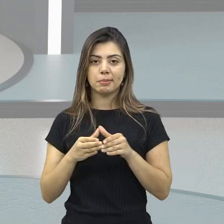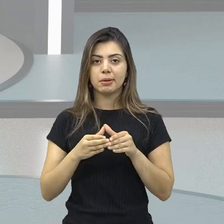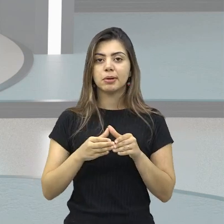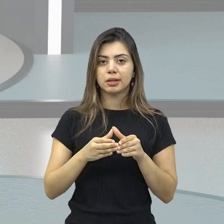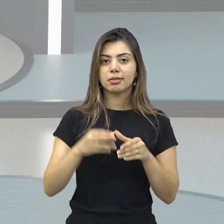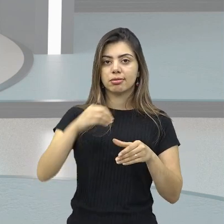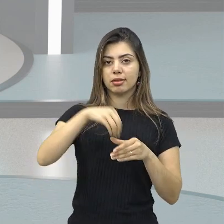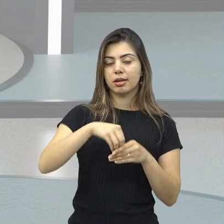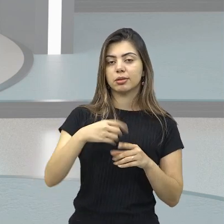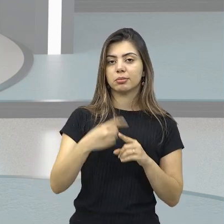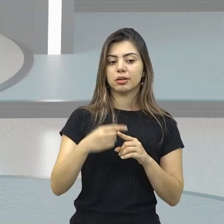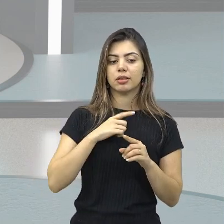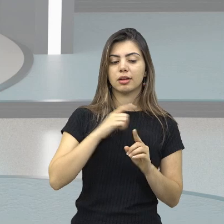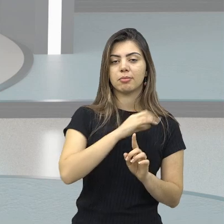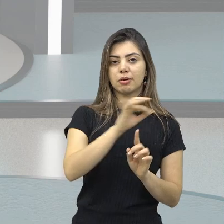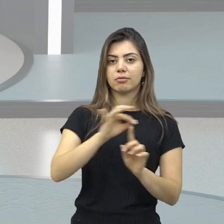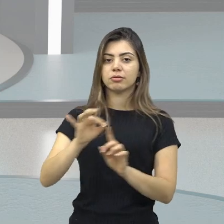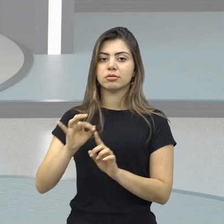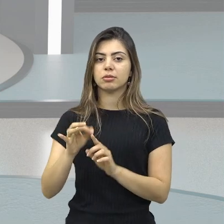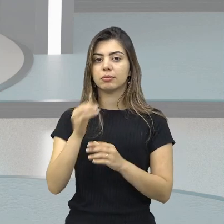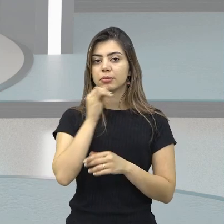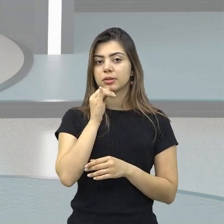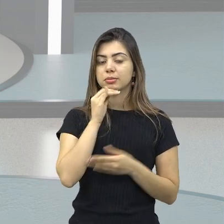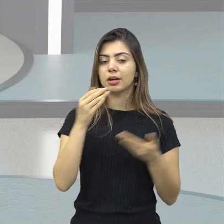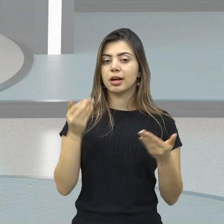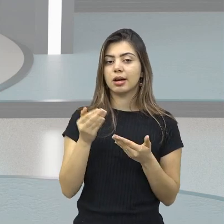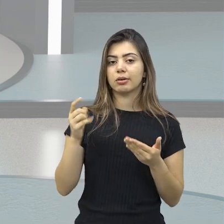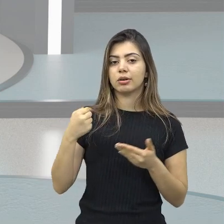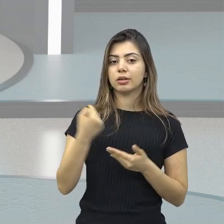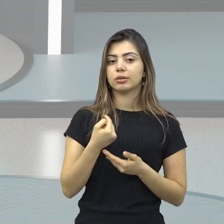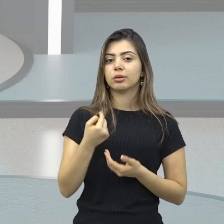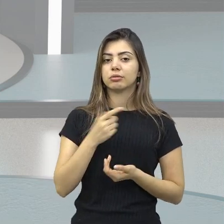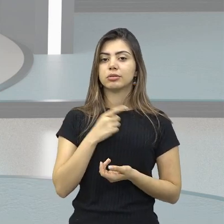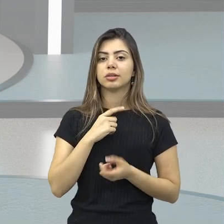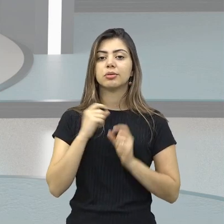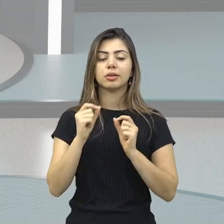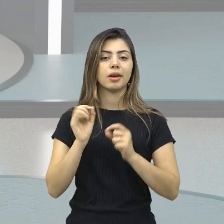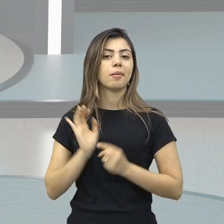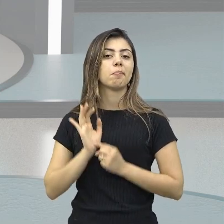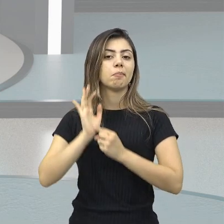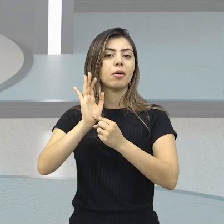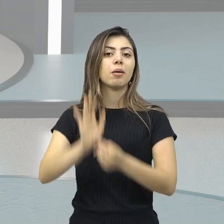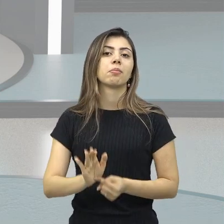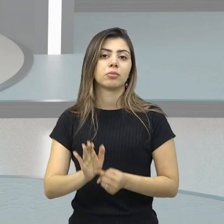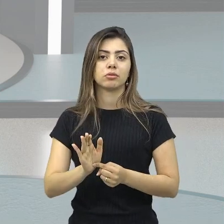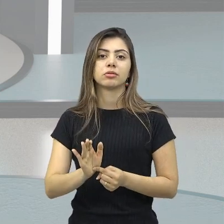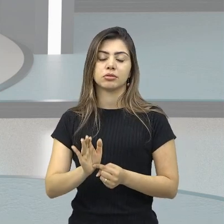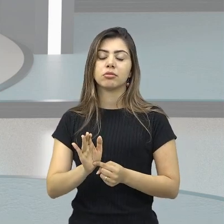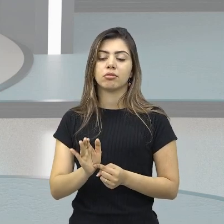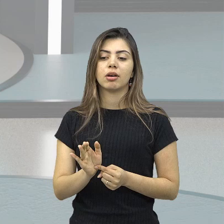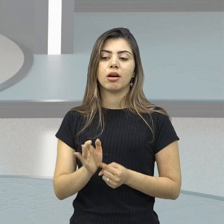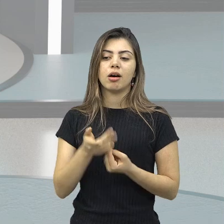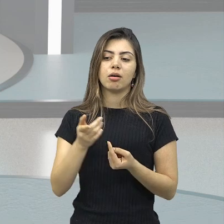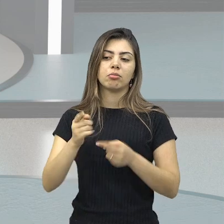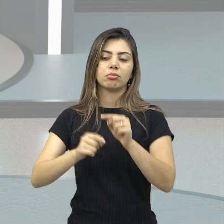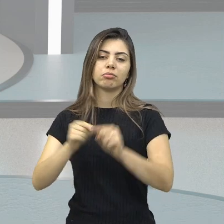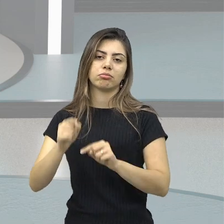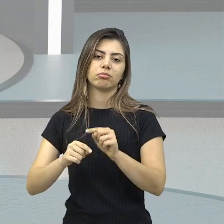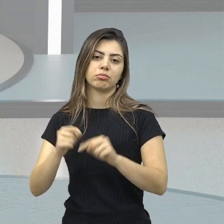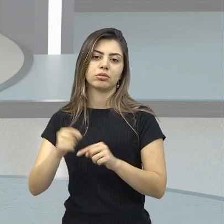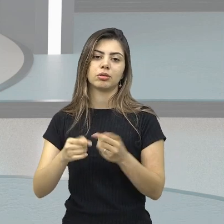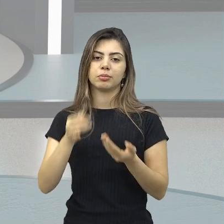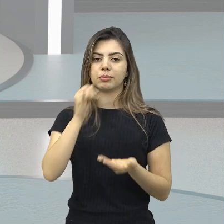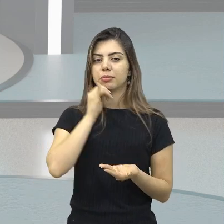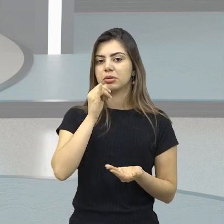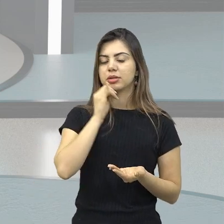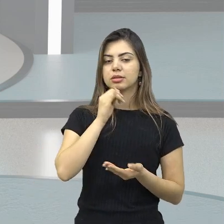inserido. No caso dos pronomes demonstrativos, eu utilizo para demonstrar, para mostrar, para apontar algo, tá certo? Nesse caso